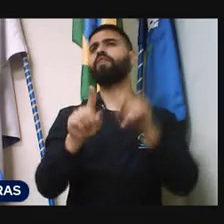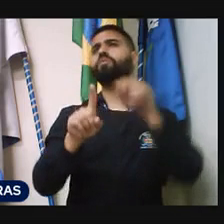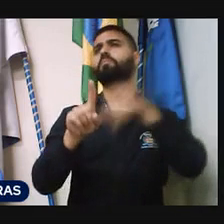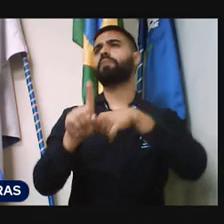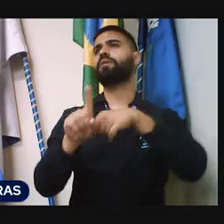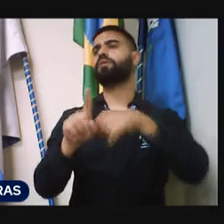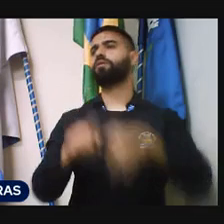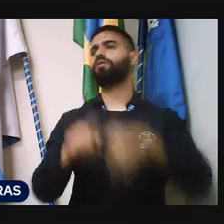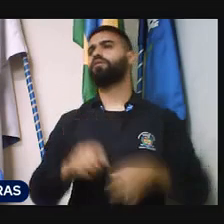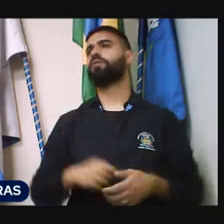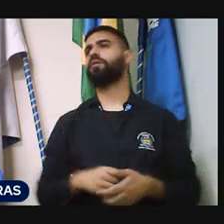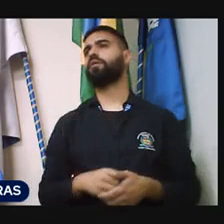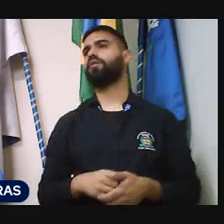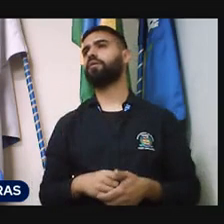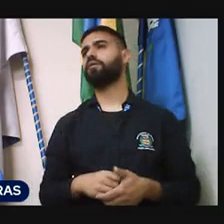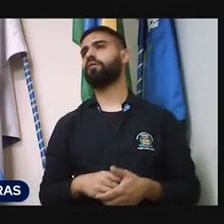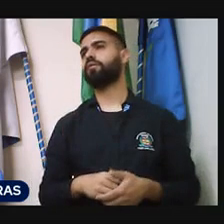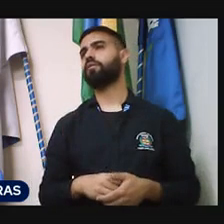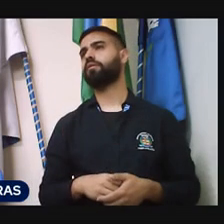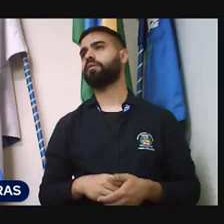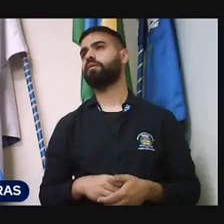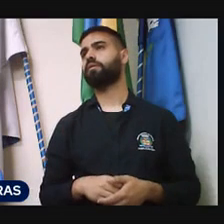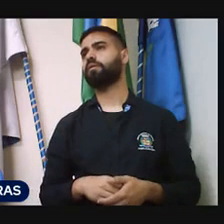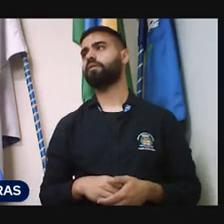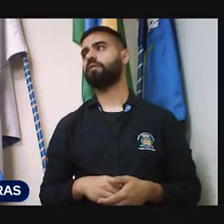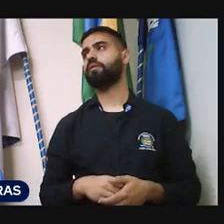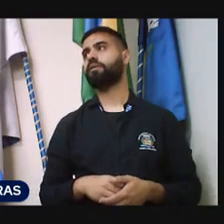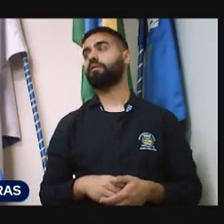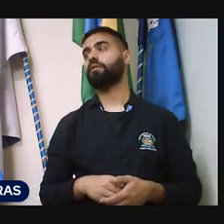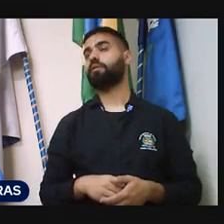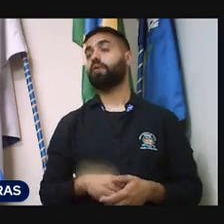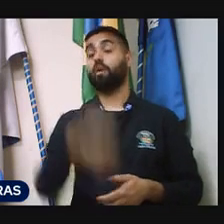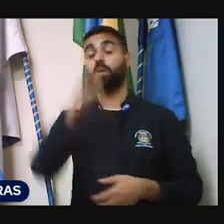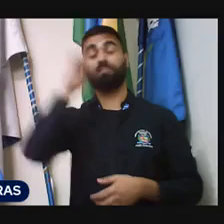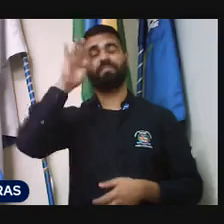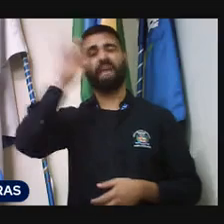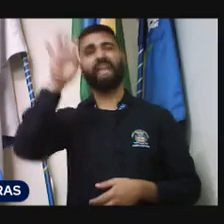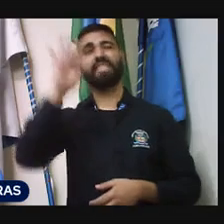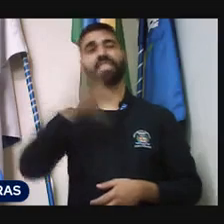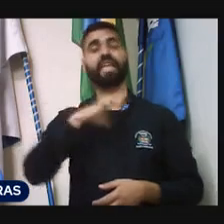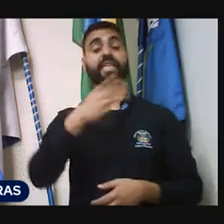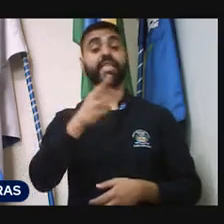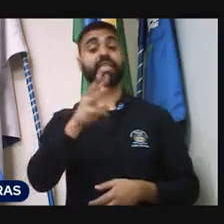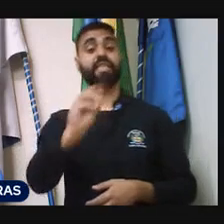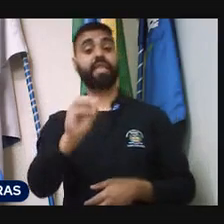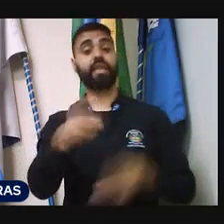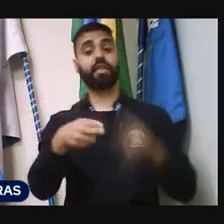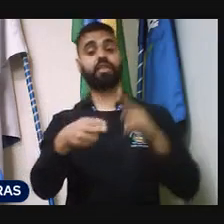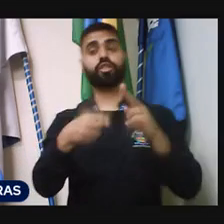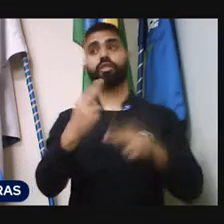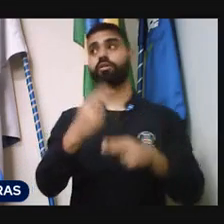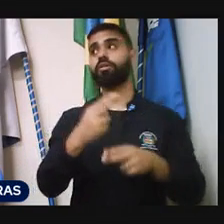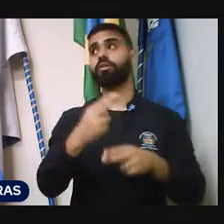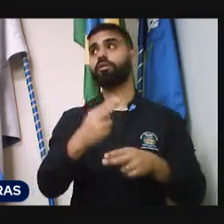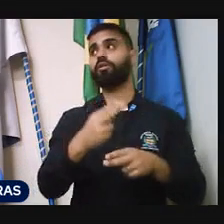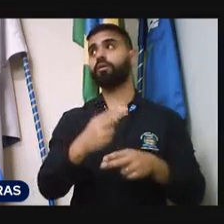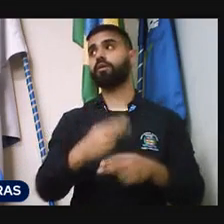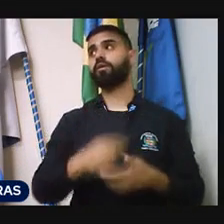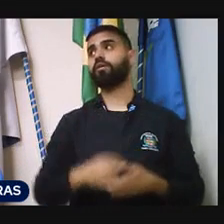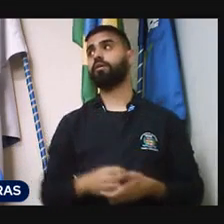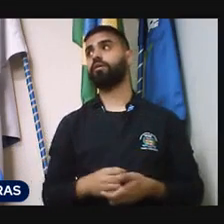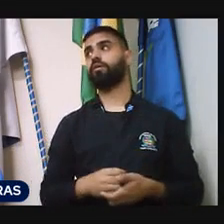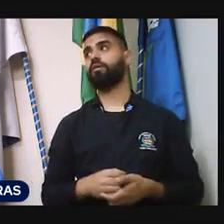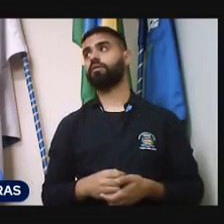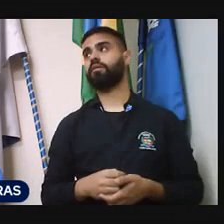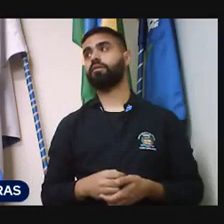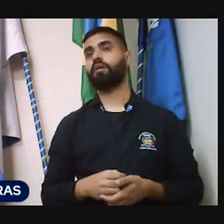por mês lá há 30 cirurgias meio sem imagina se não fosse 30 vale é um